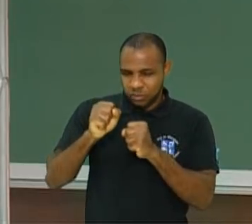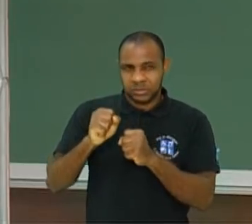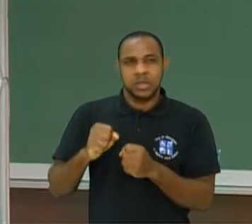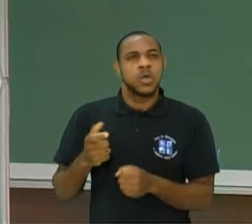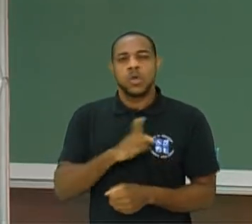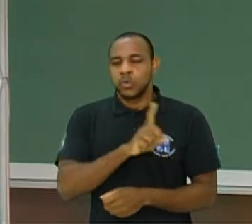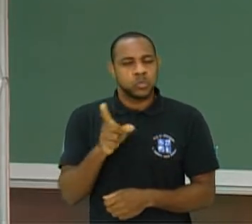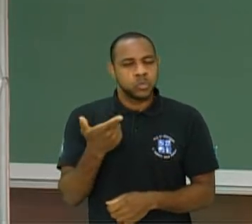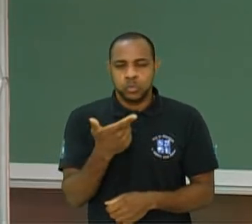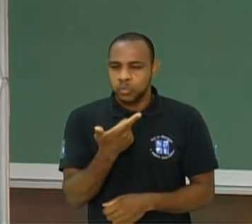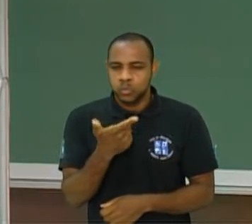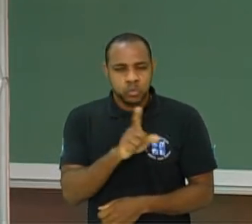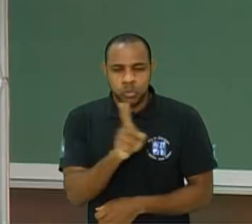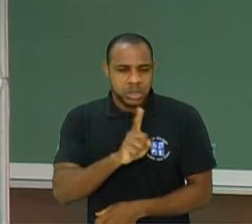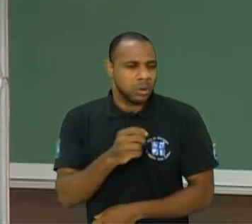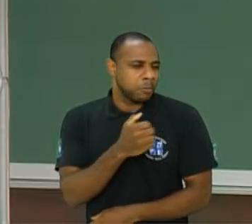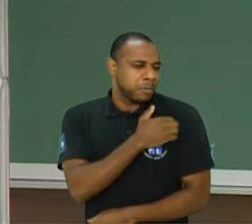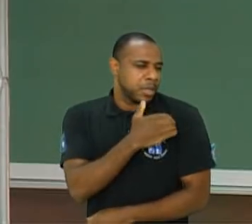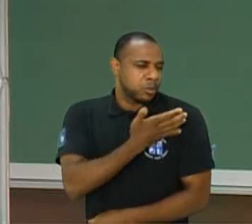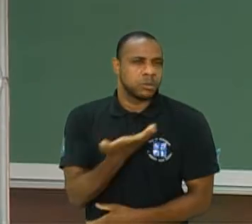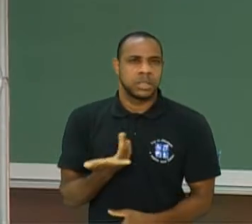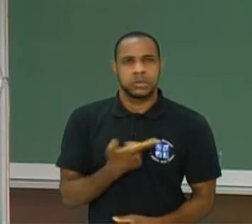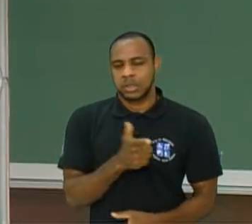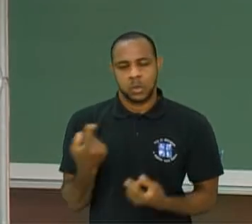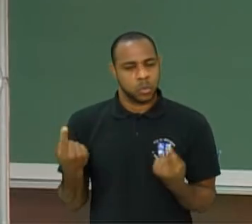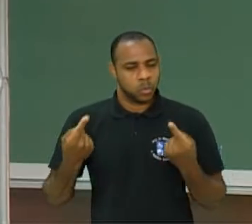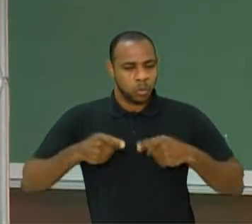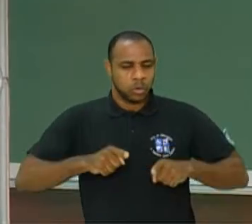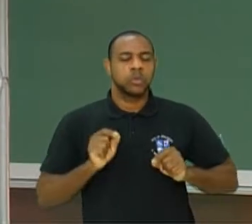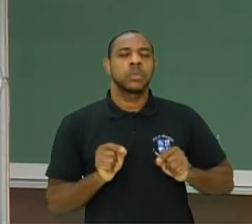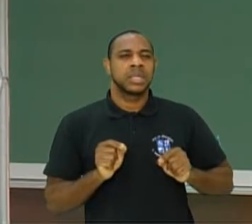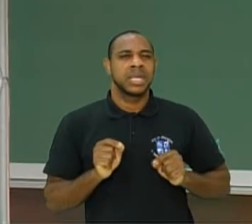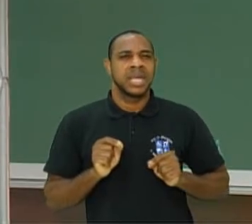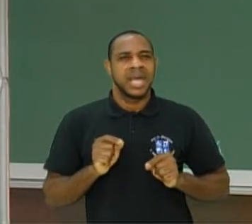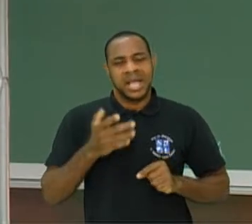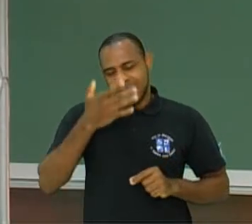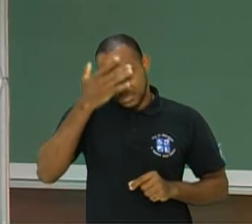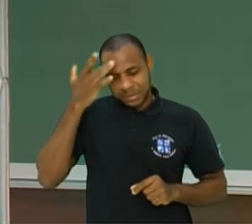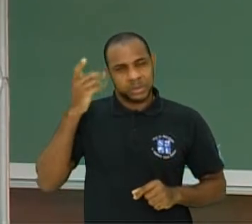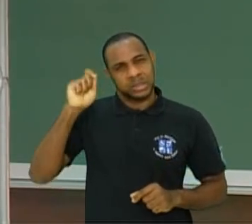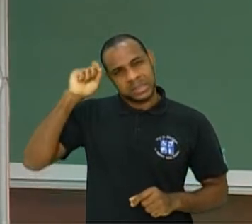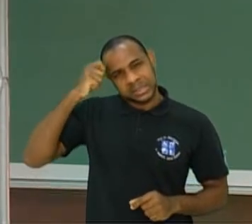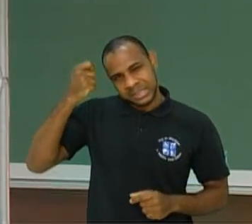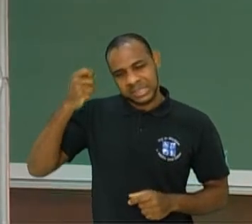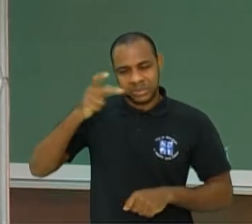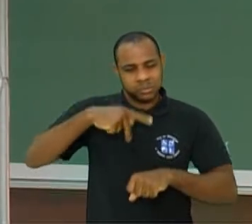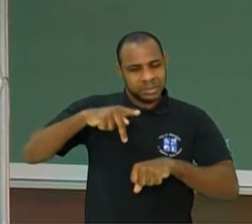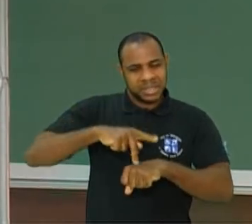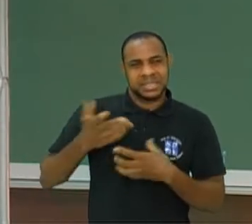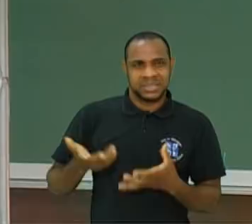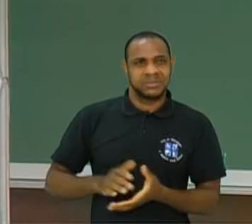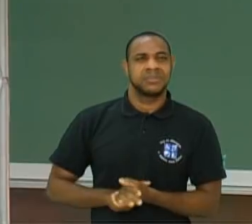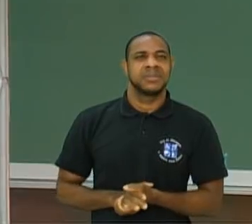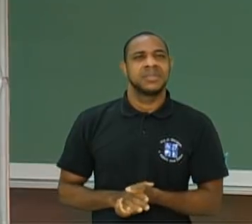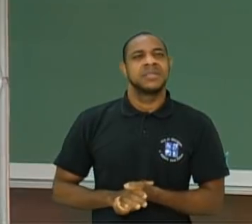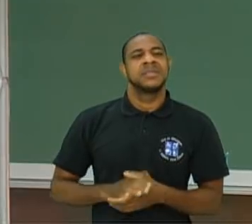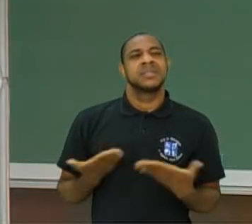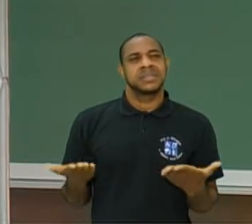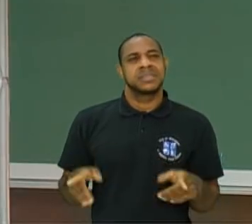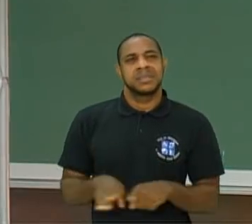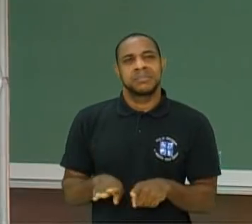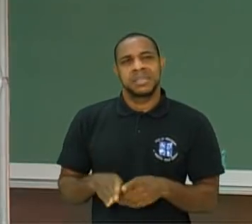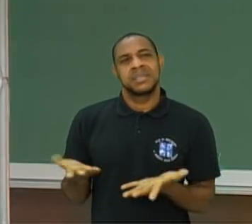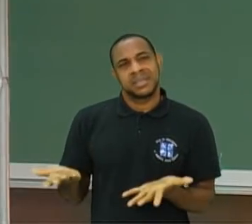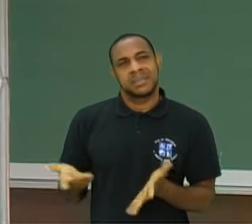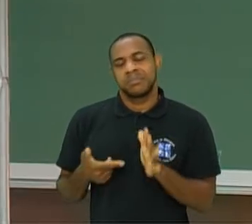preconceito contra os negros no nosso país, né, e nós precisamos muito disso. Então, uma figura muito importante, a Rosana